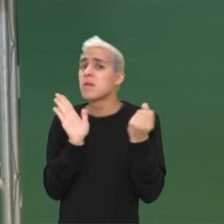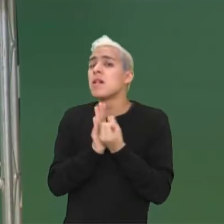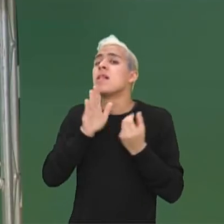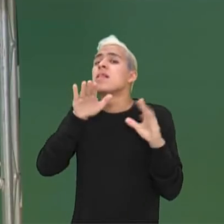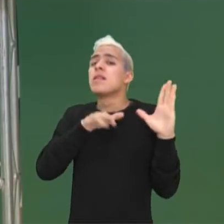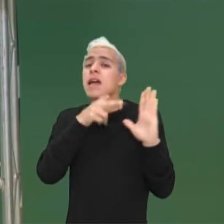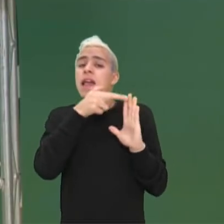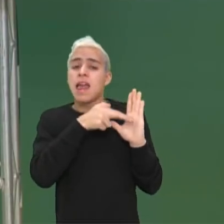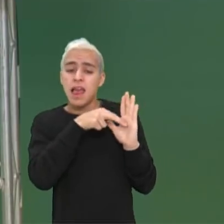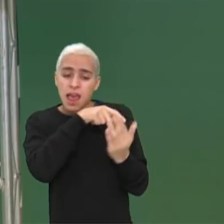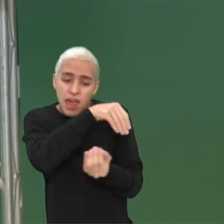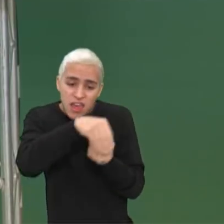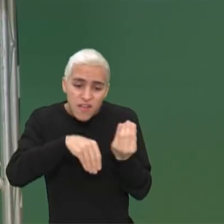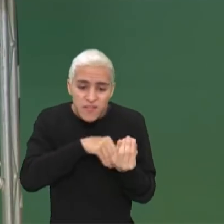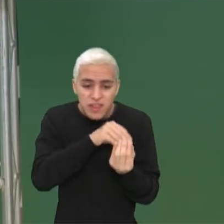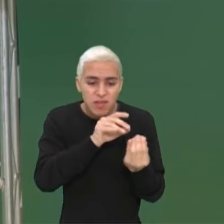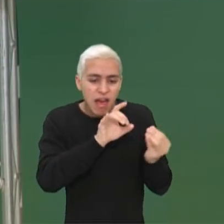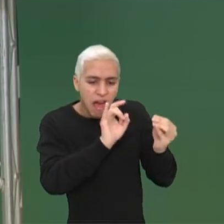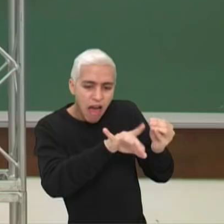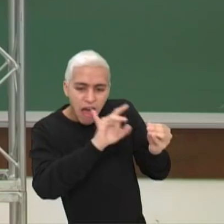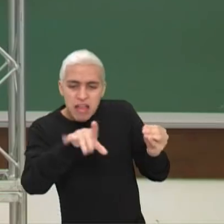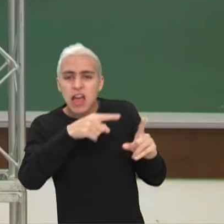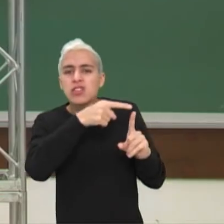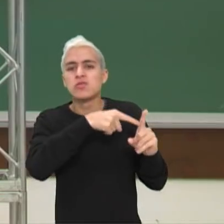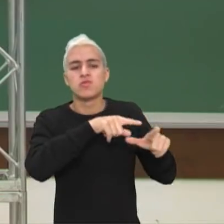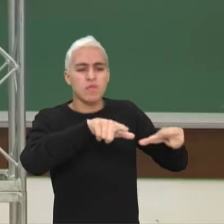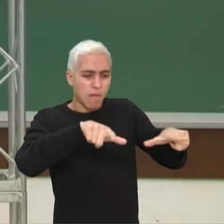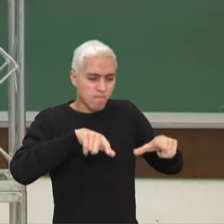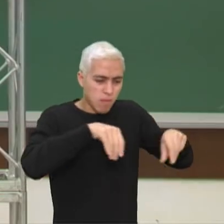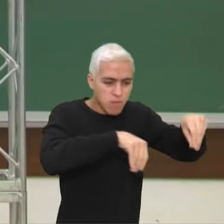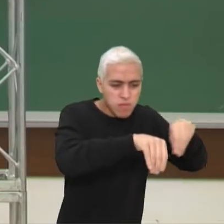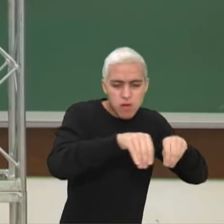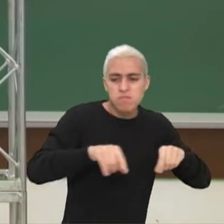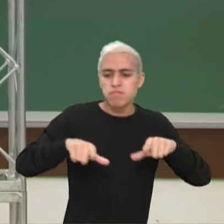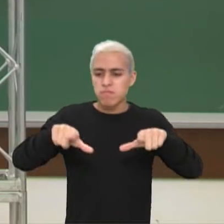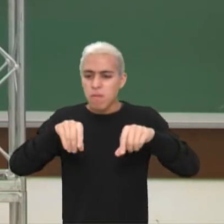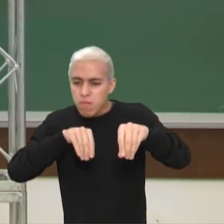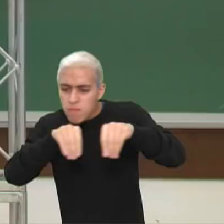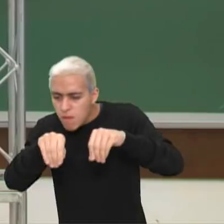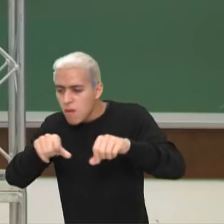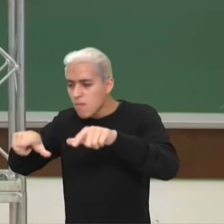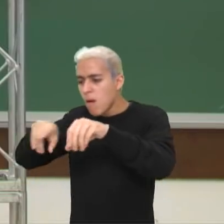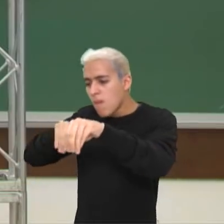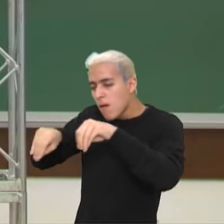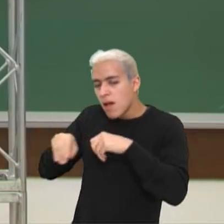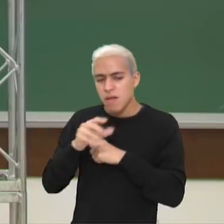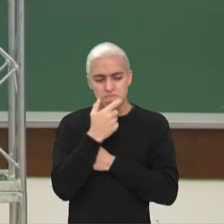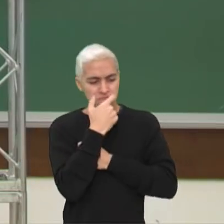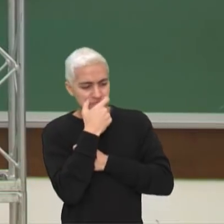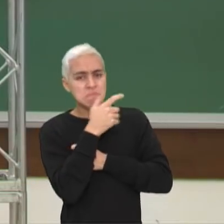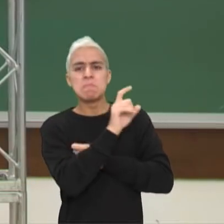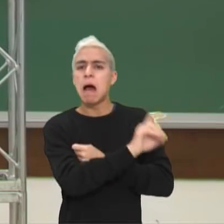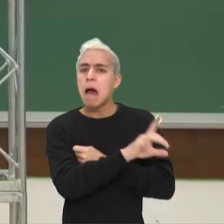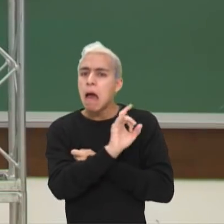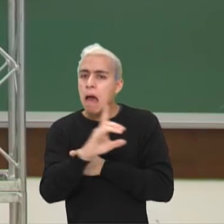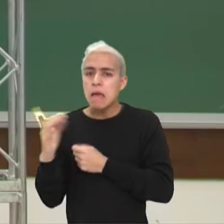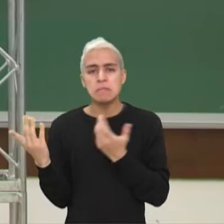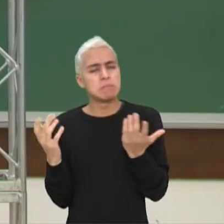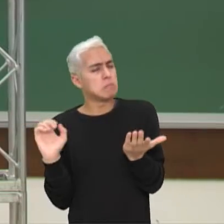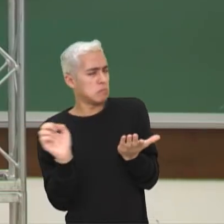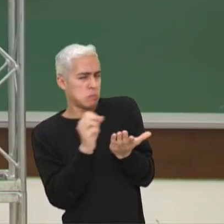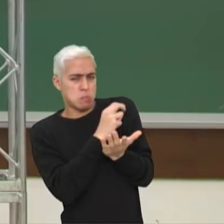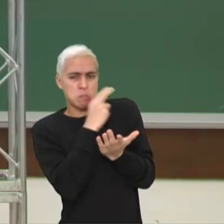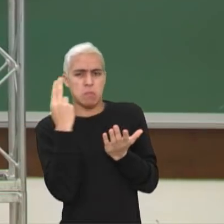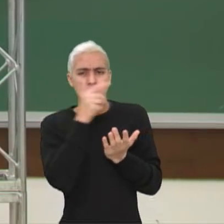regras envolvidas em cada jogo específico. Então, cada jogo de tabuleiro ou o jogo que